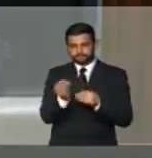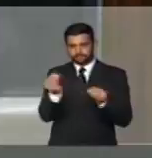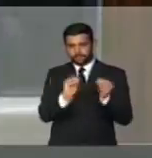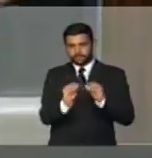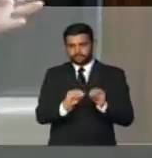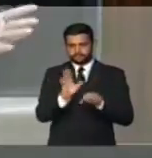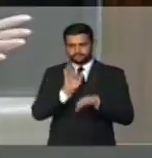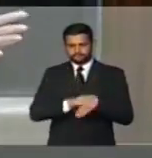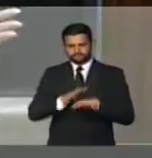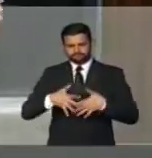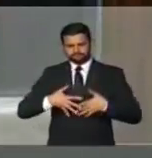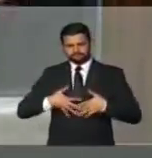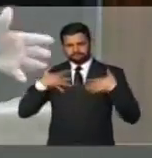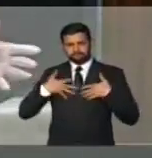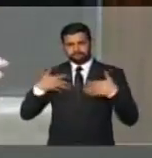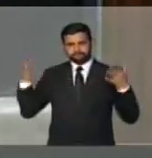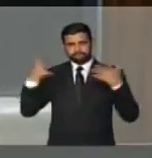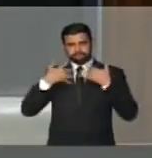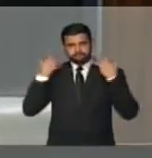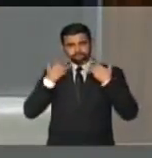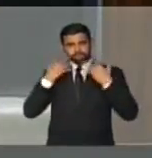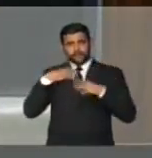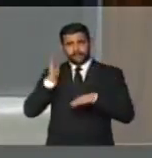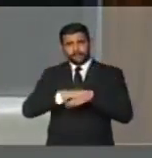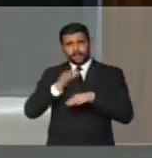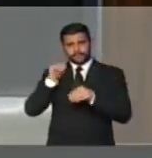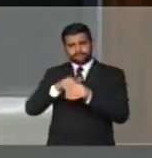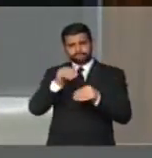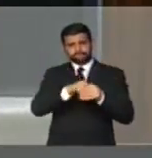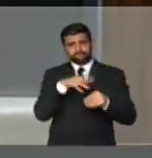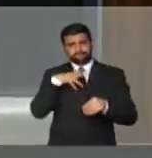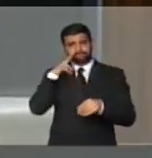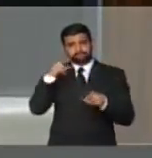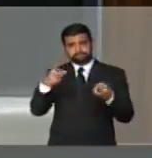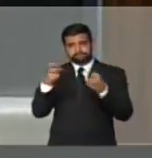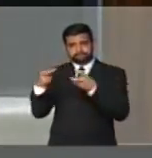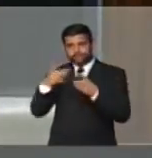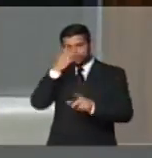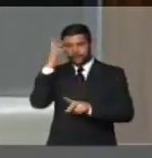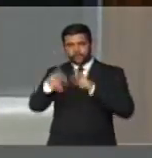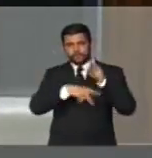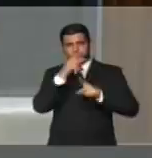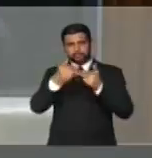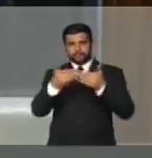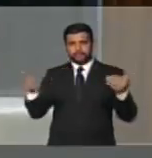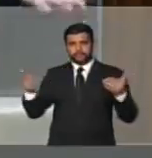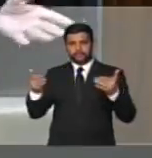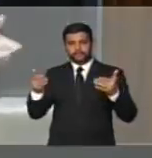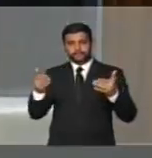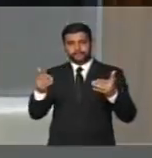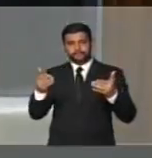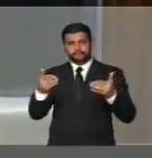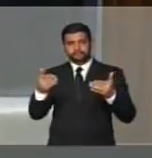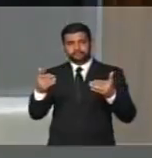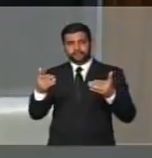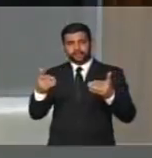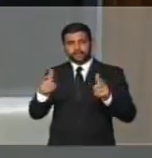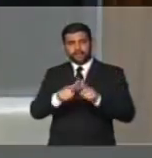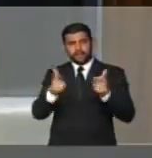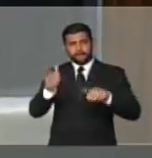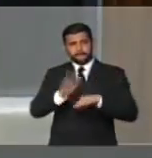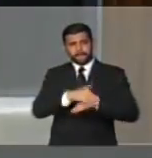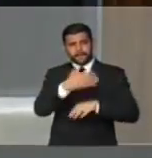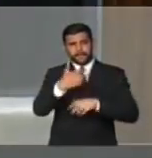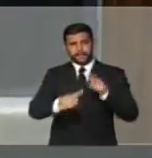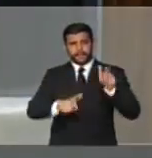sou muito honrado em cada eleição, a gente vê o eleitorado, que aí na grande